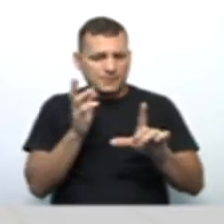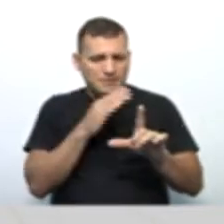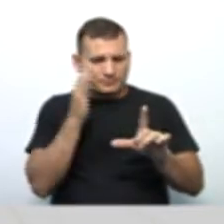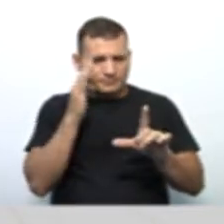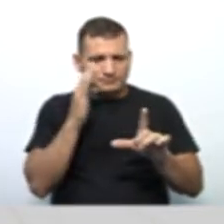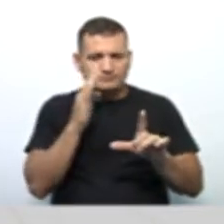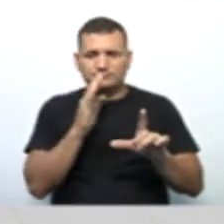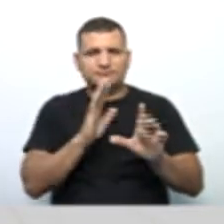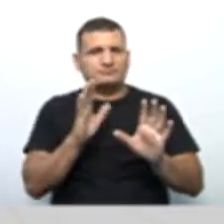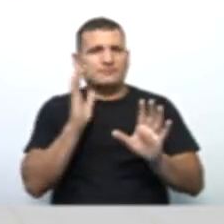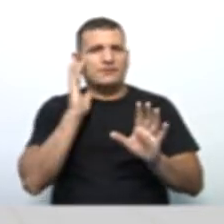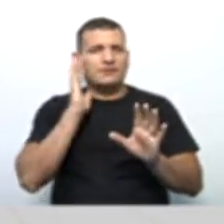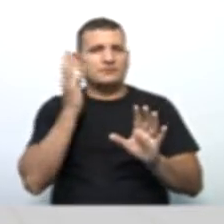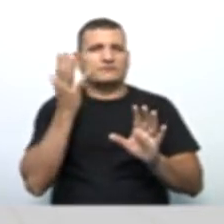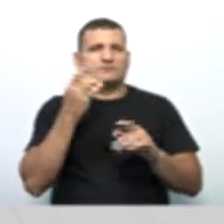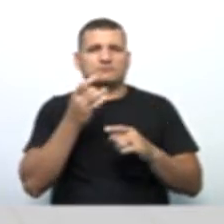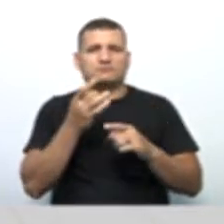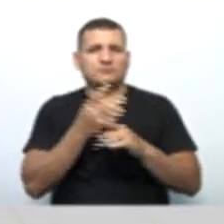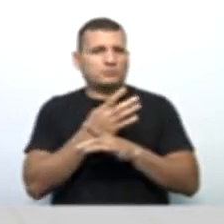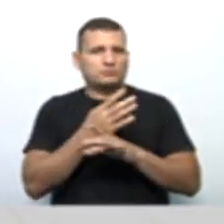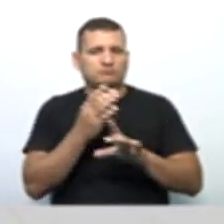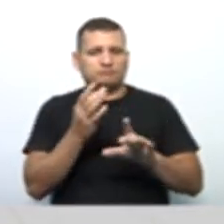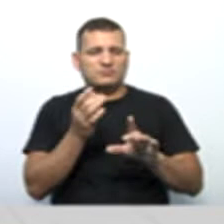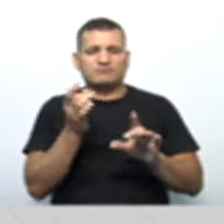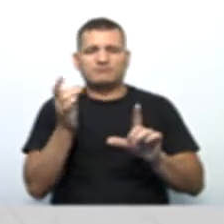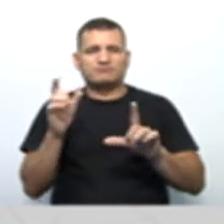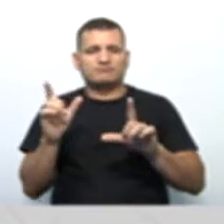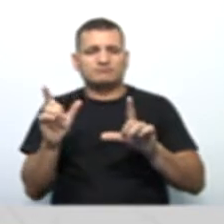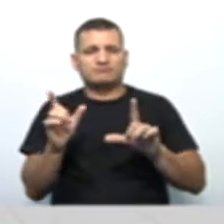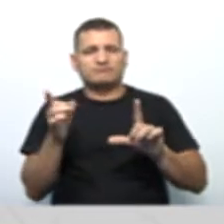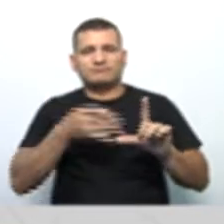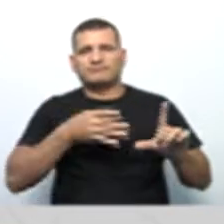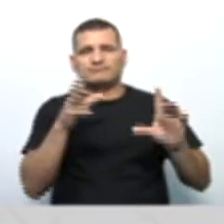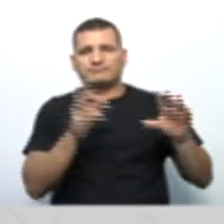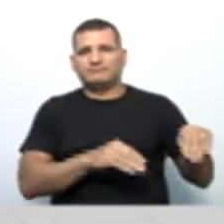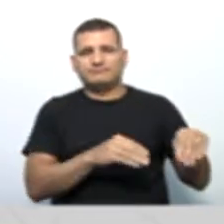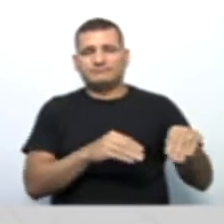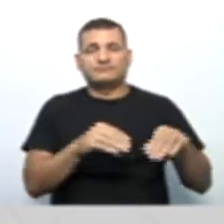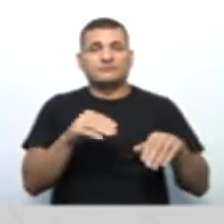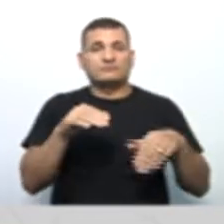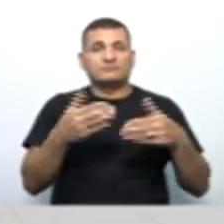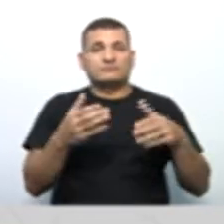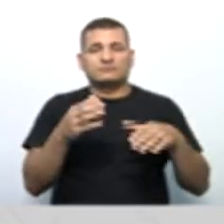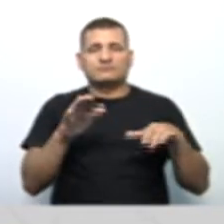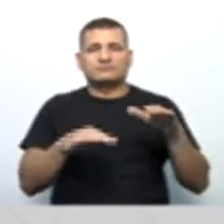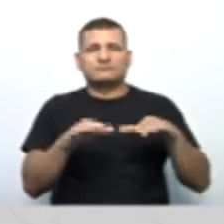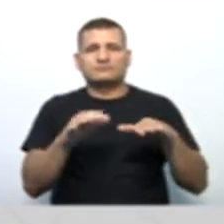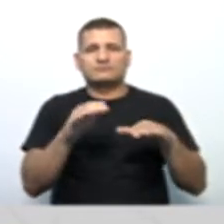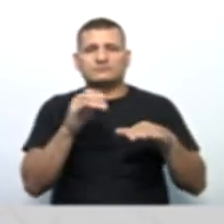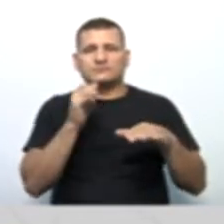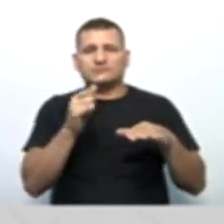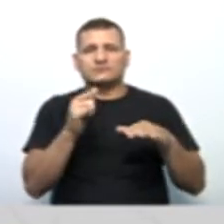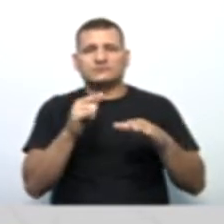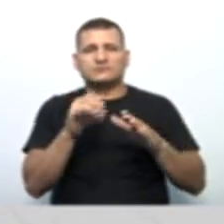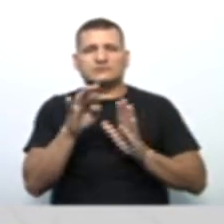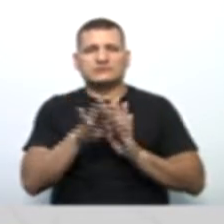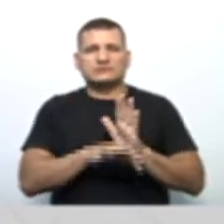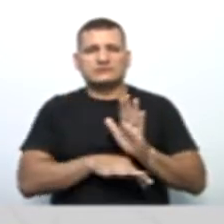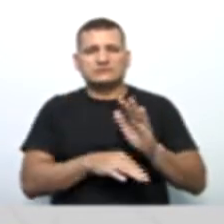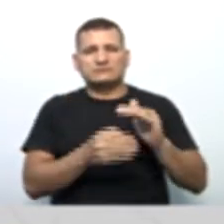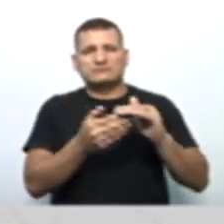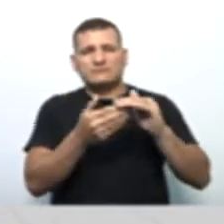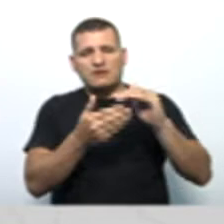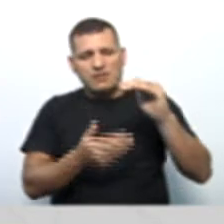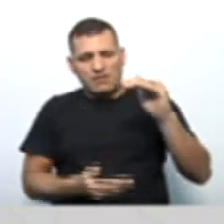e sair e aí então quando você entra pega um texto às vezes muito longo ou com contraste ruim